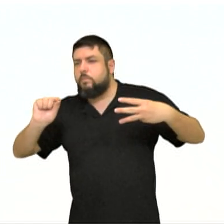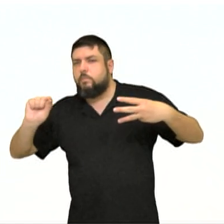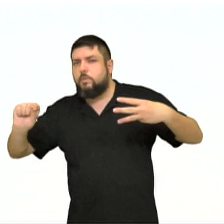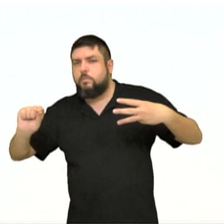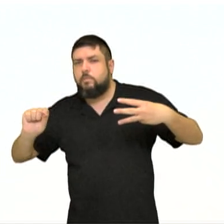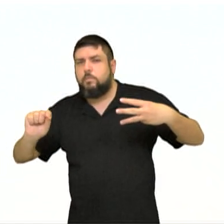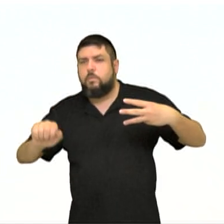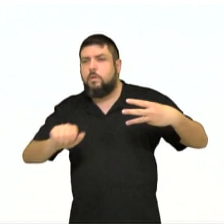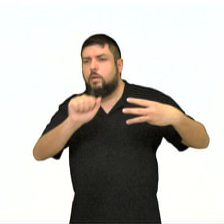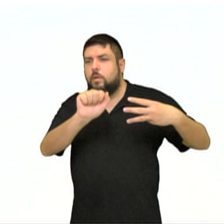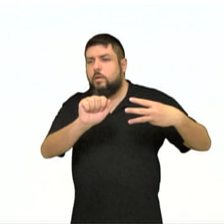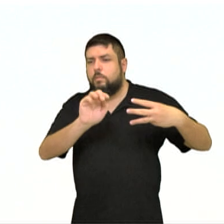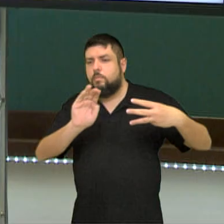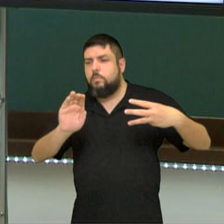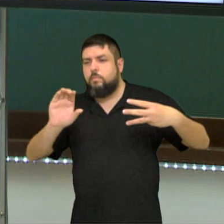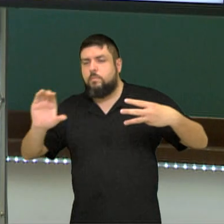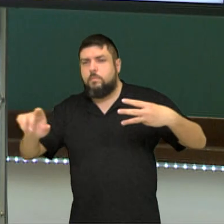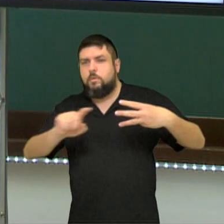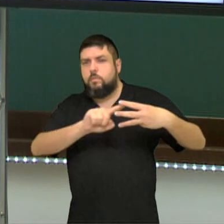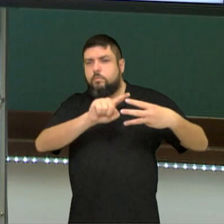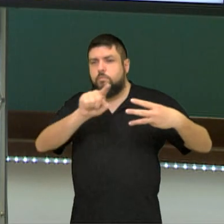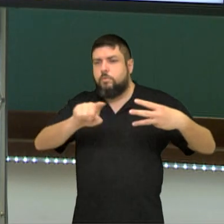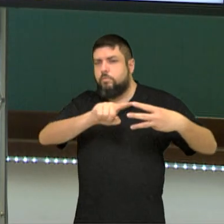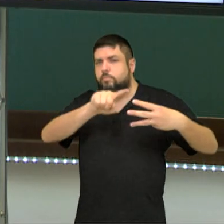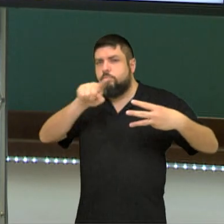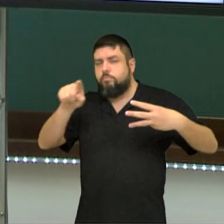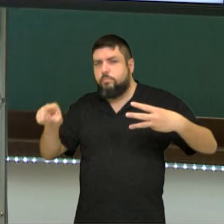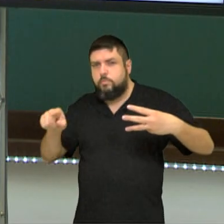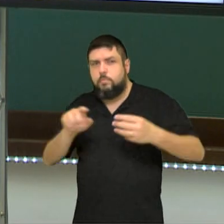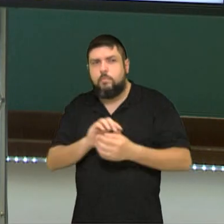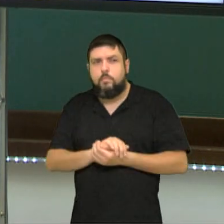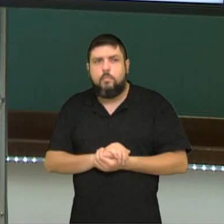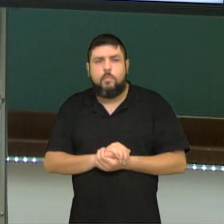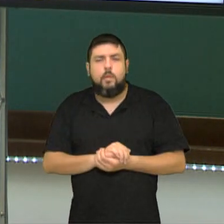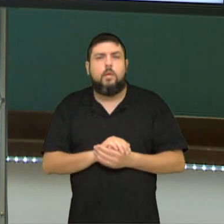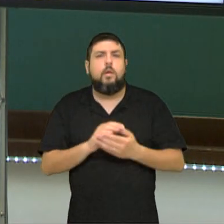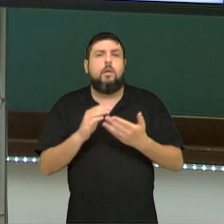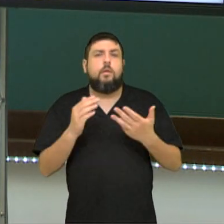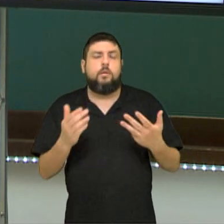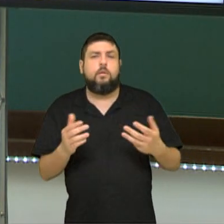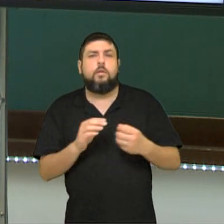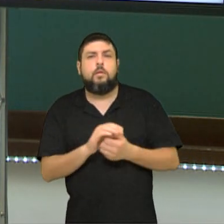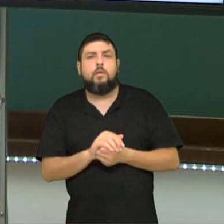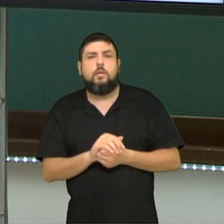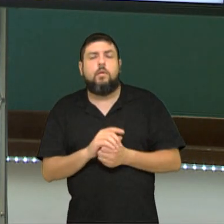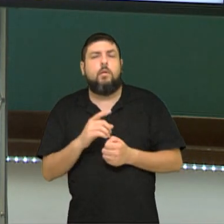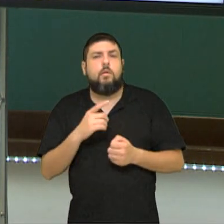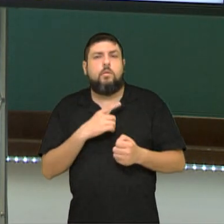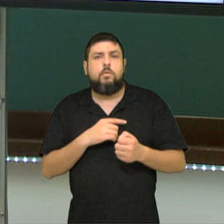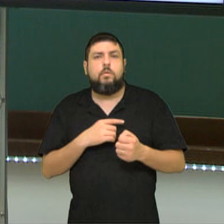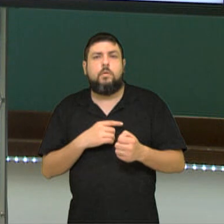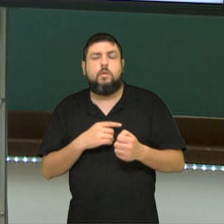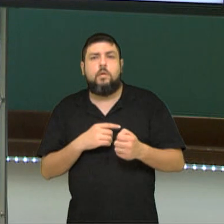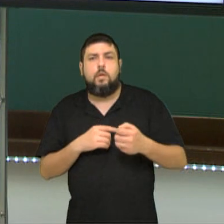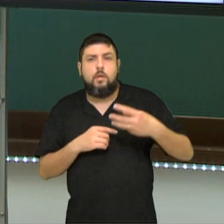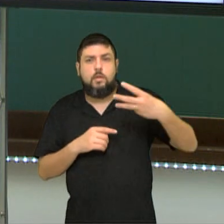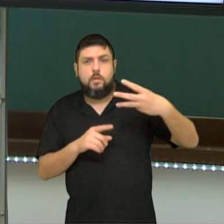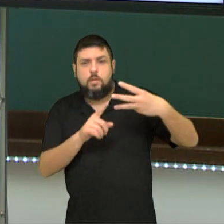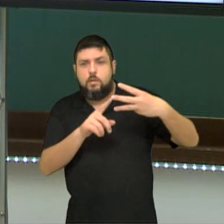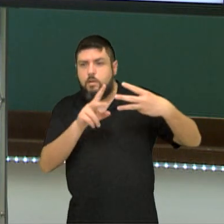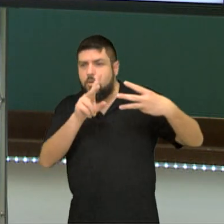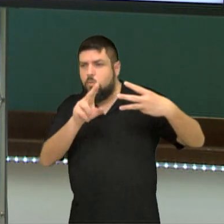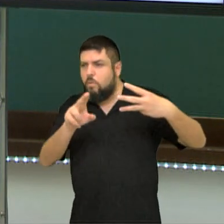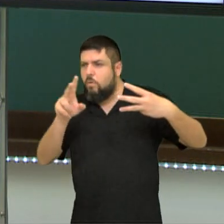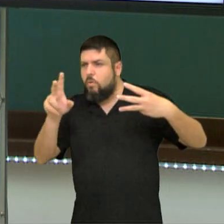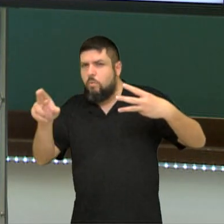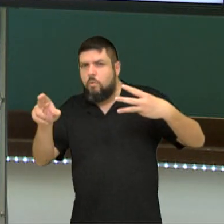3B, 3C. Posso, então, dizer que o fator comum, 3, foi colocado em evidência.